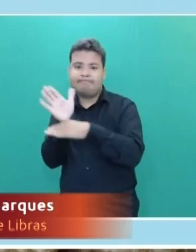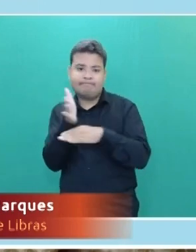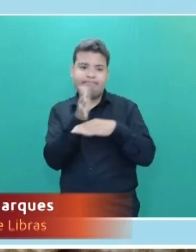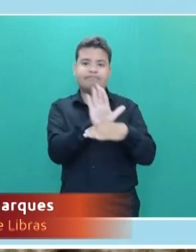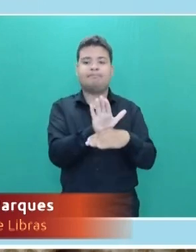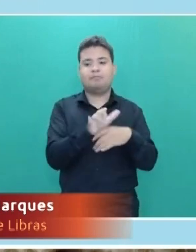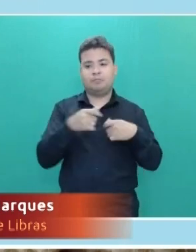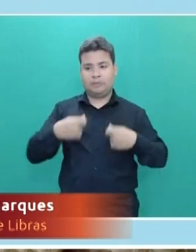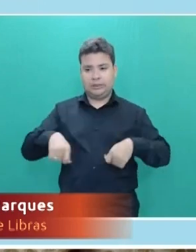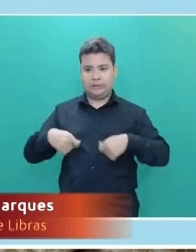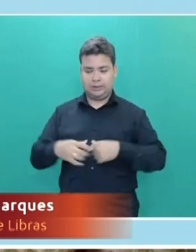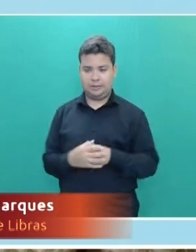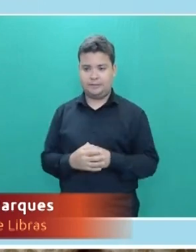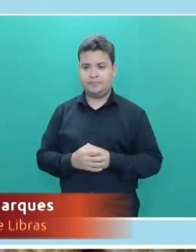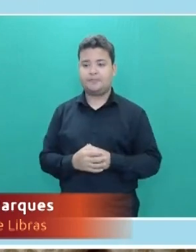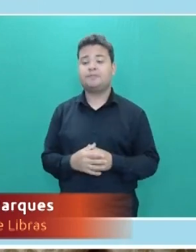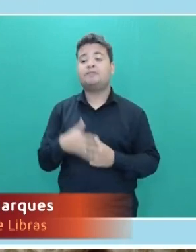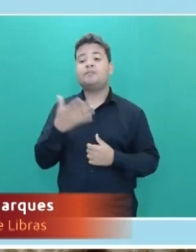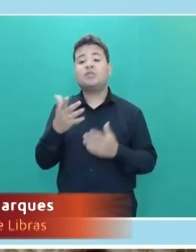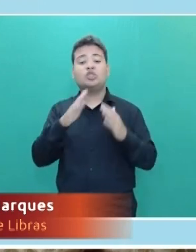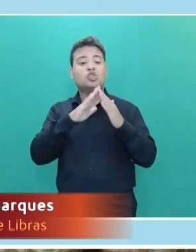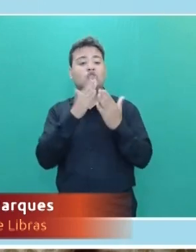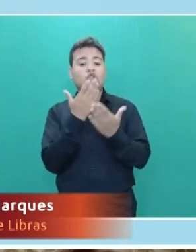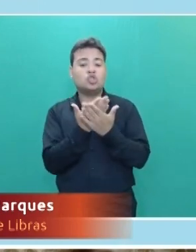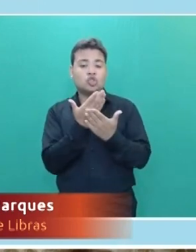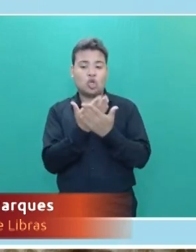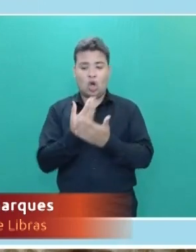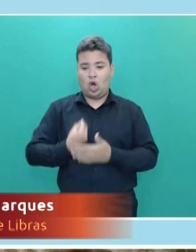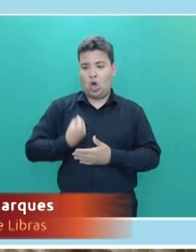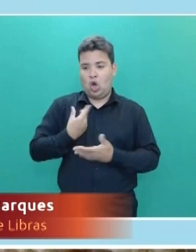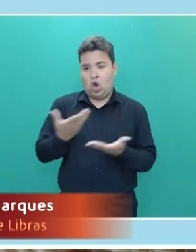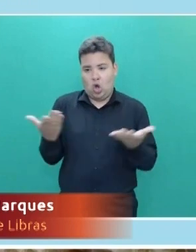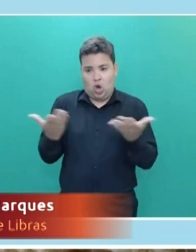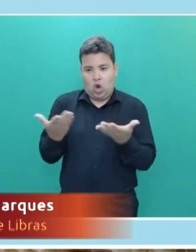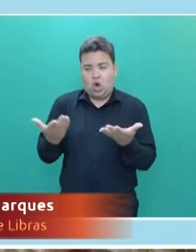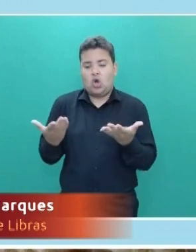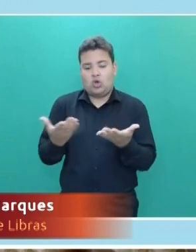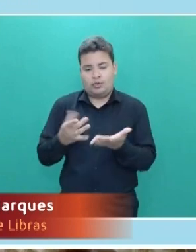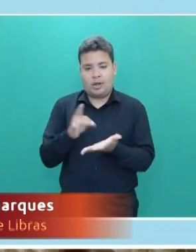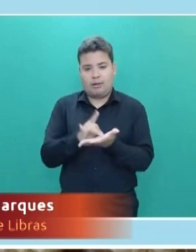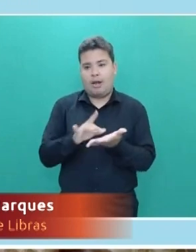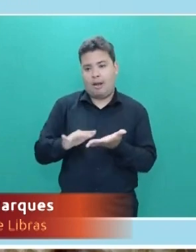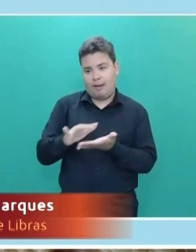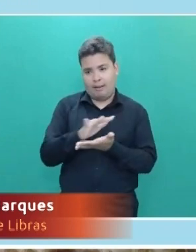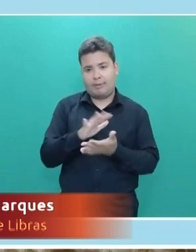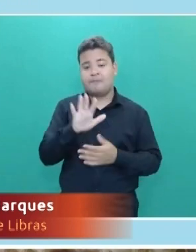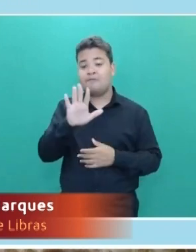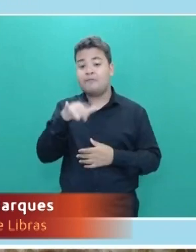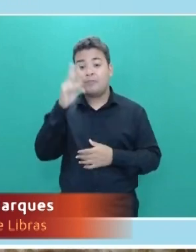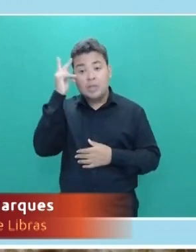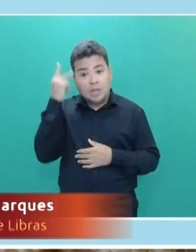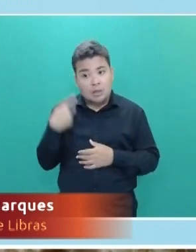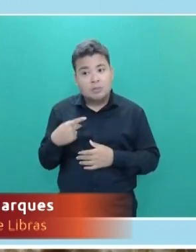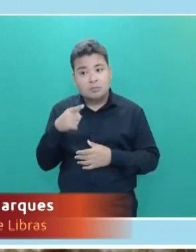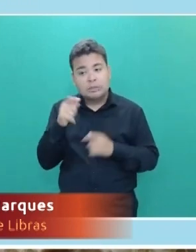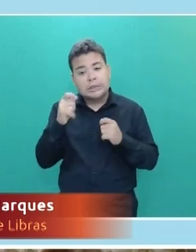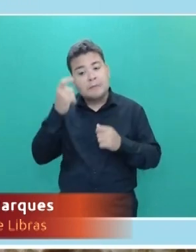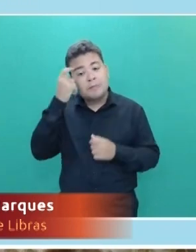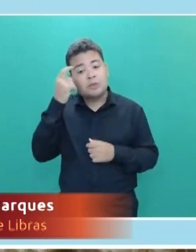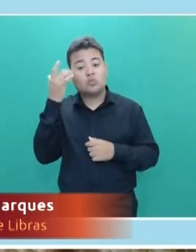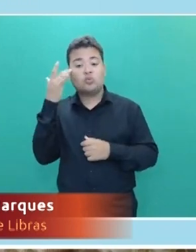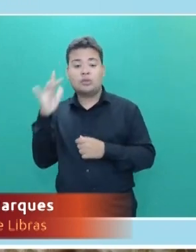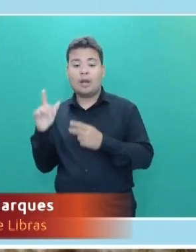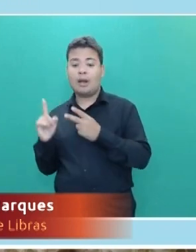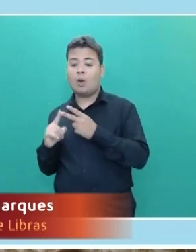escolas, eu acho que isso que estamos vivendo, de modo em geral, a gente pode pensar, Camila, eu não sei se o Fernando concorda,